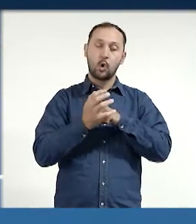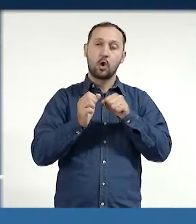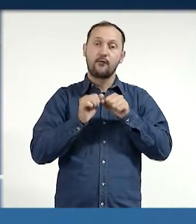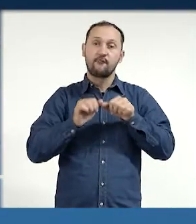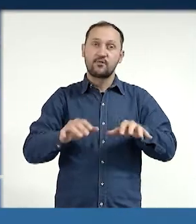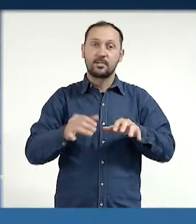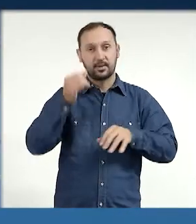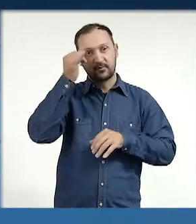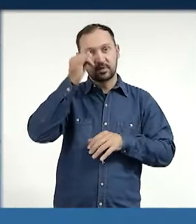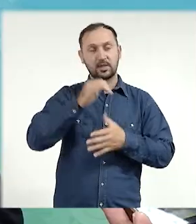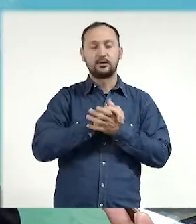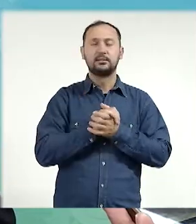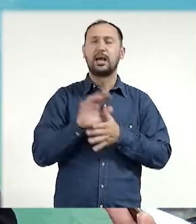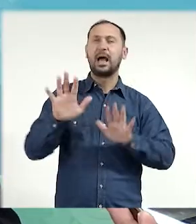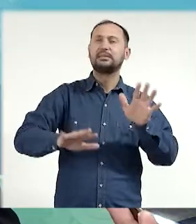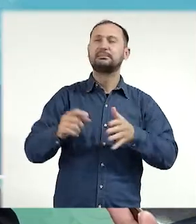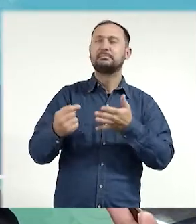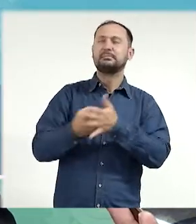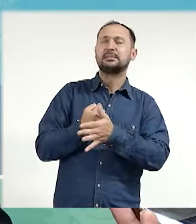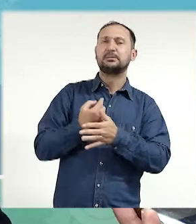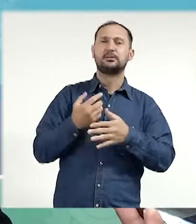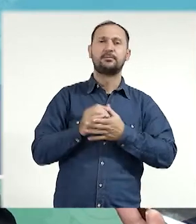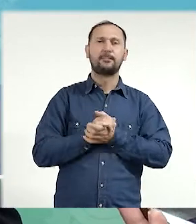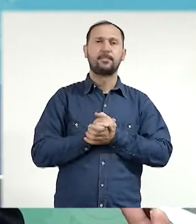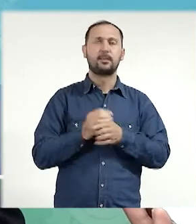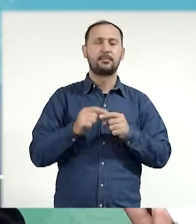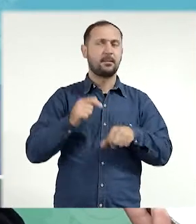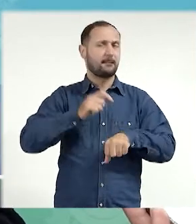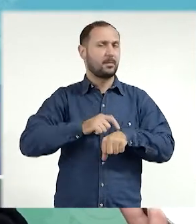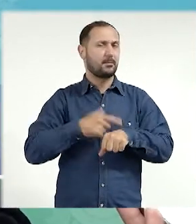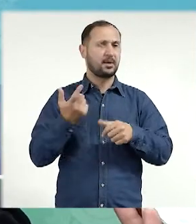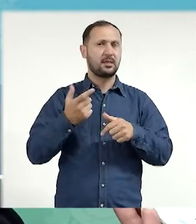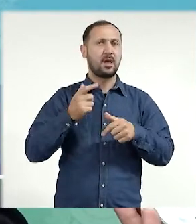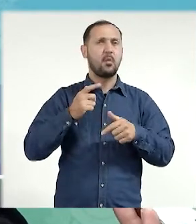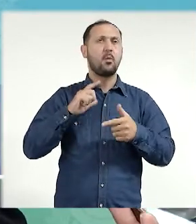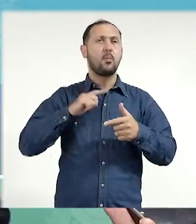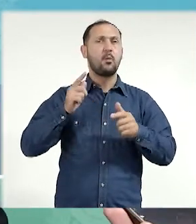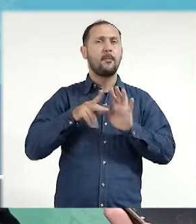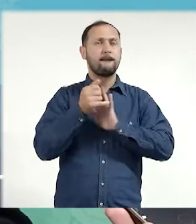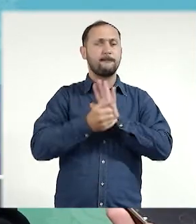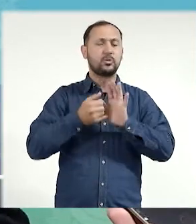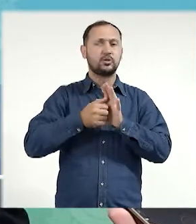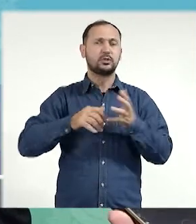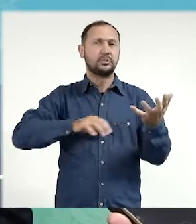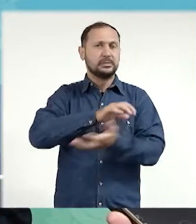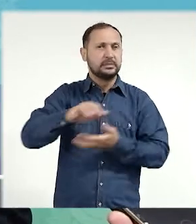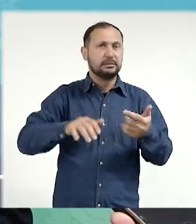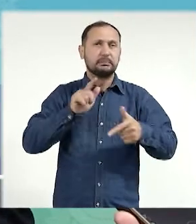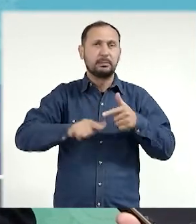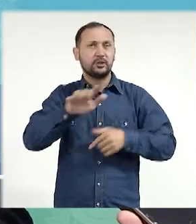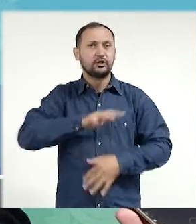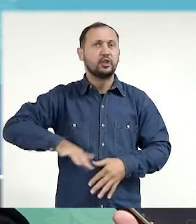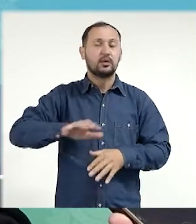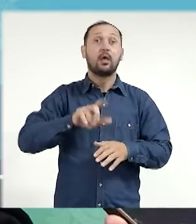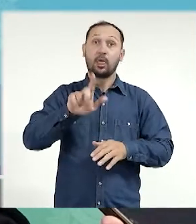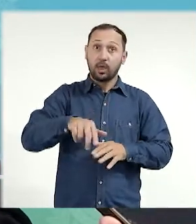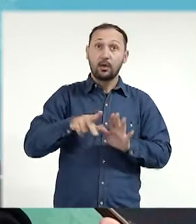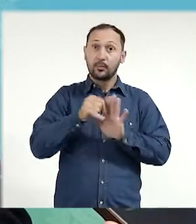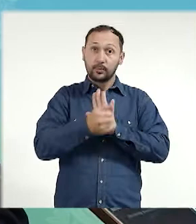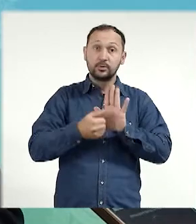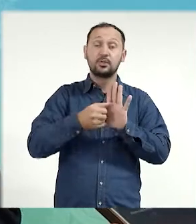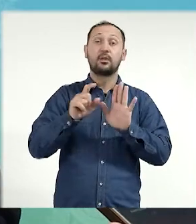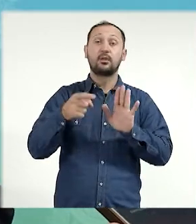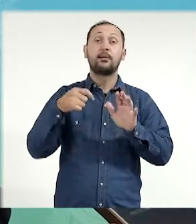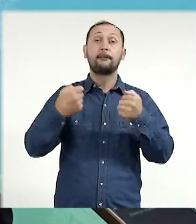à Covid-19. Às vezes a pessoa pergunta, mas o projeto de calamidade aprovado, se nem teve questão de calamidade, mas exatamente, o